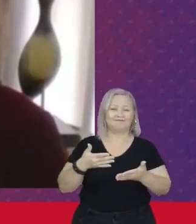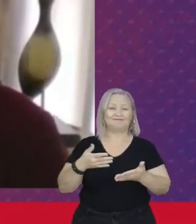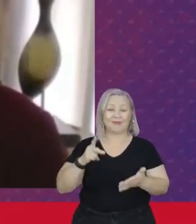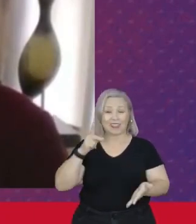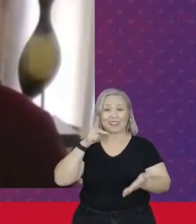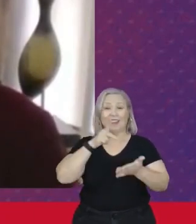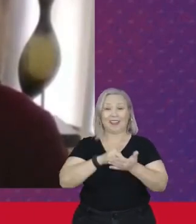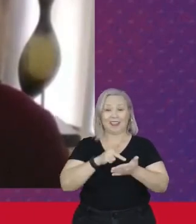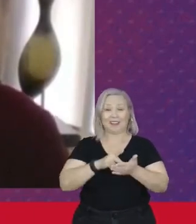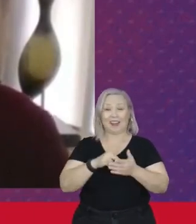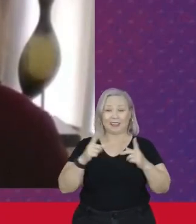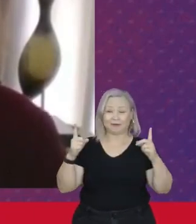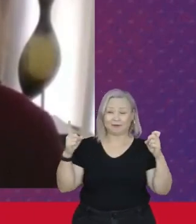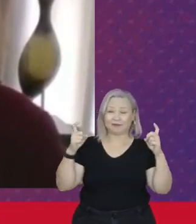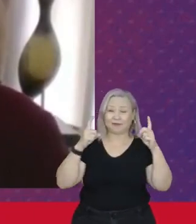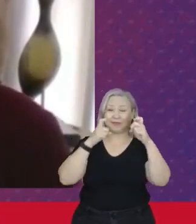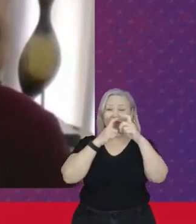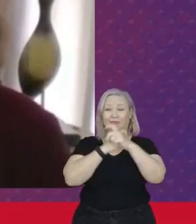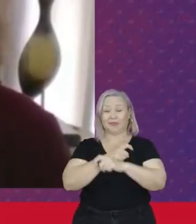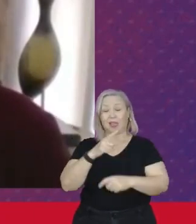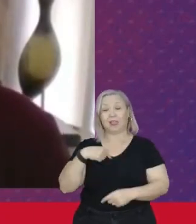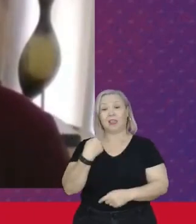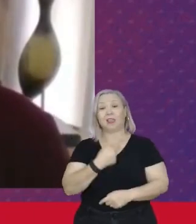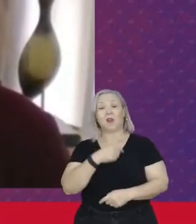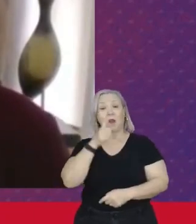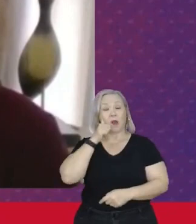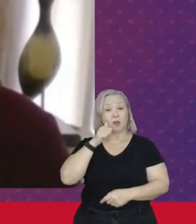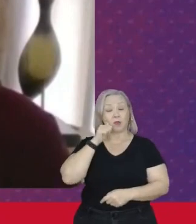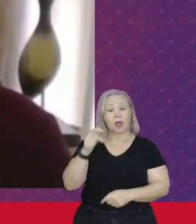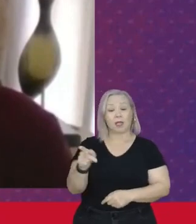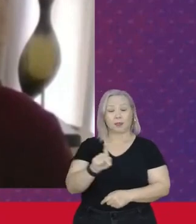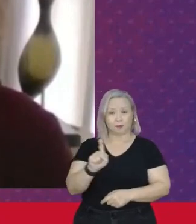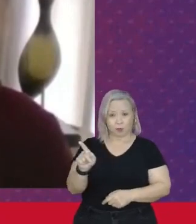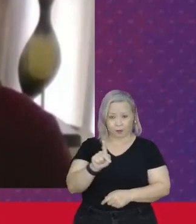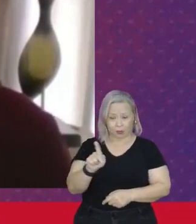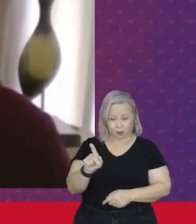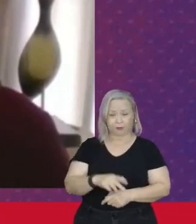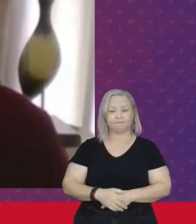de dificuldade que nós, mulheres professoras,